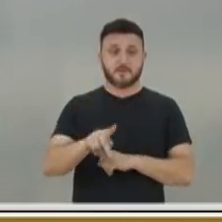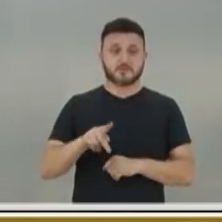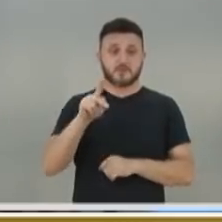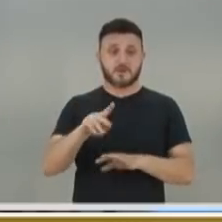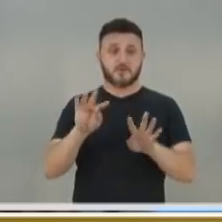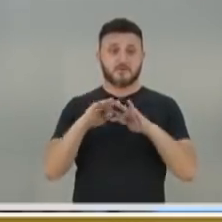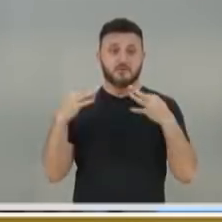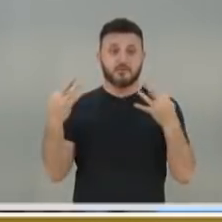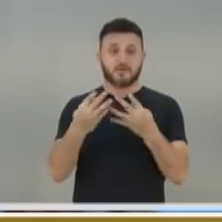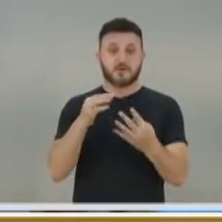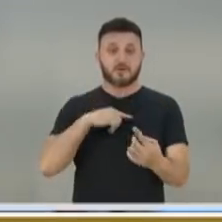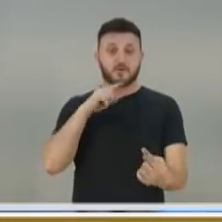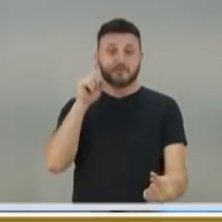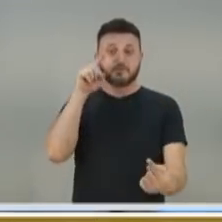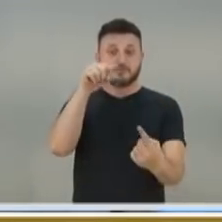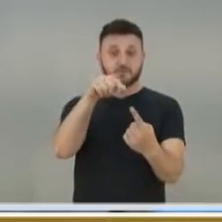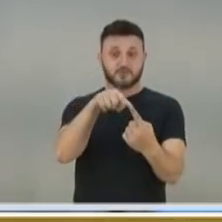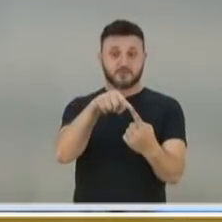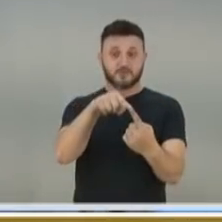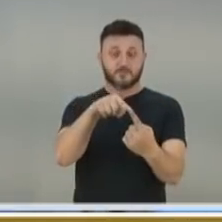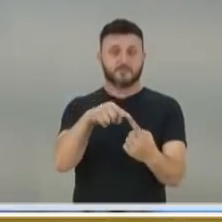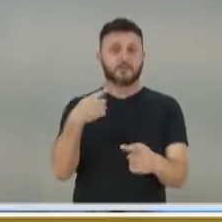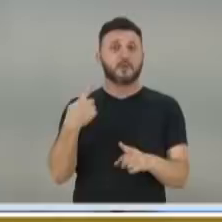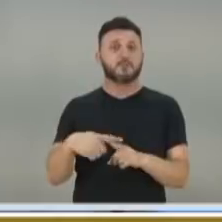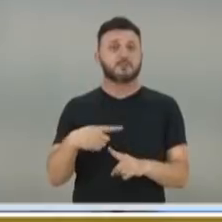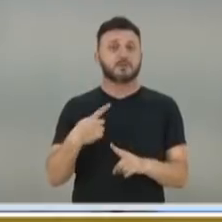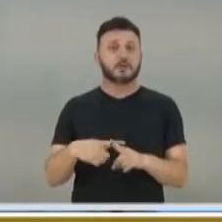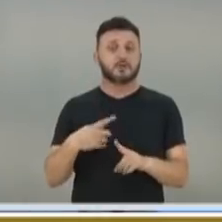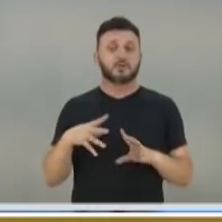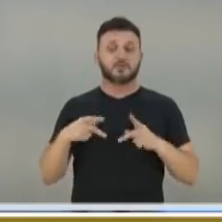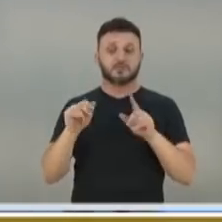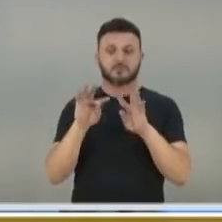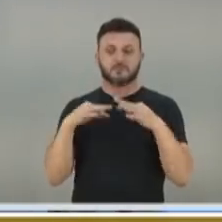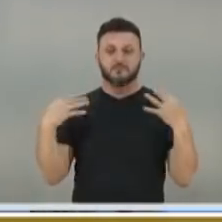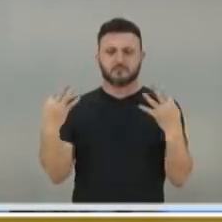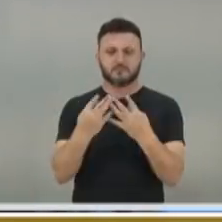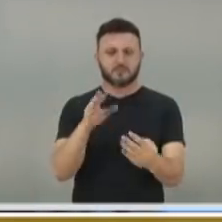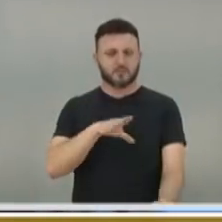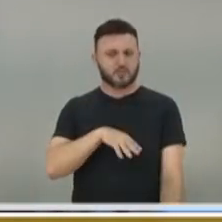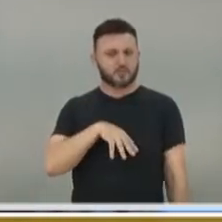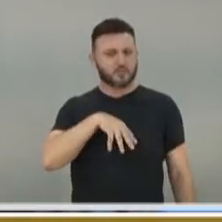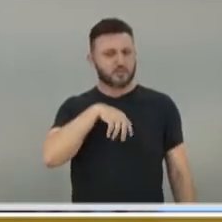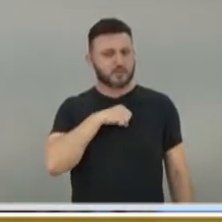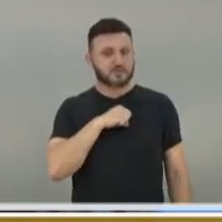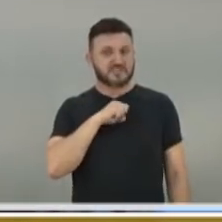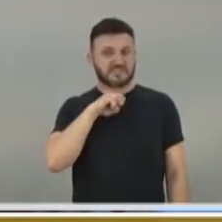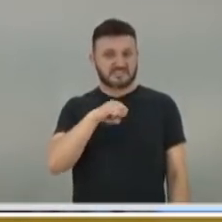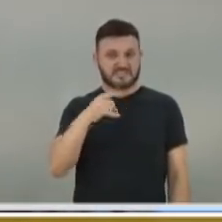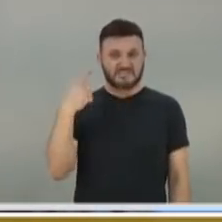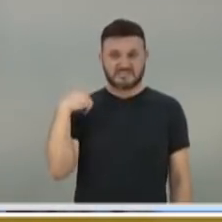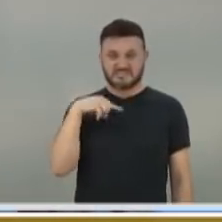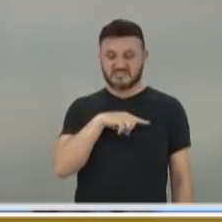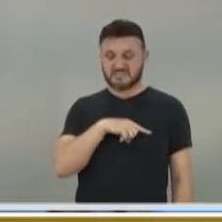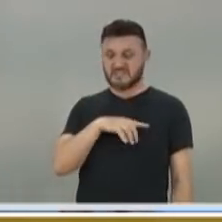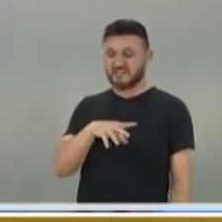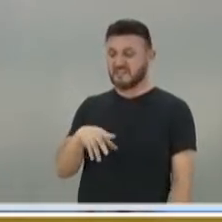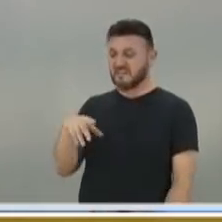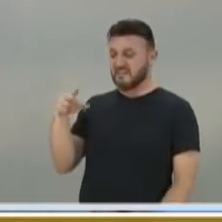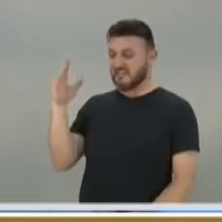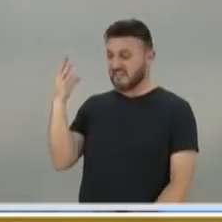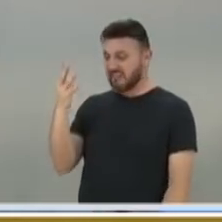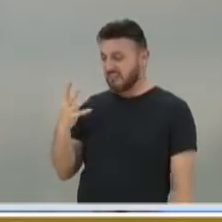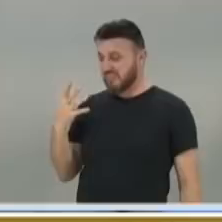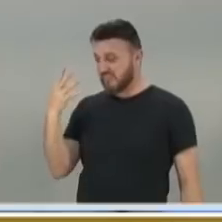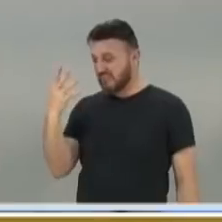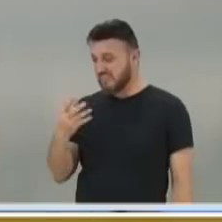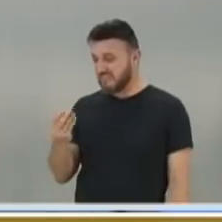esse objetivo, para que as famílias se encorajem. Senão a gente se entrega para as dificuldades. O mundo diz para a gente